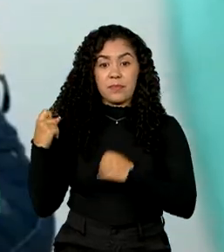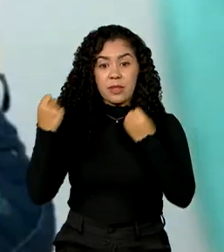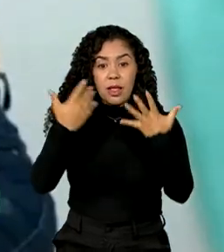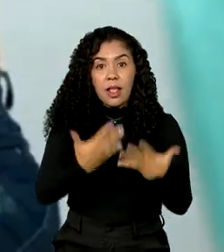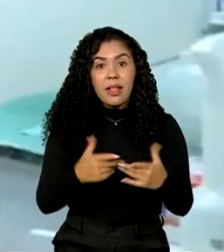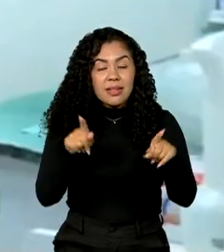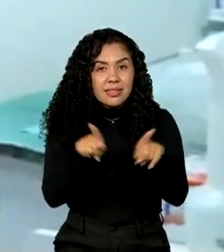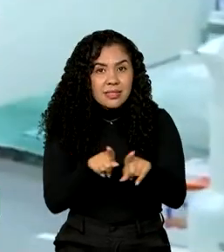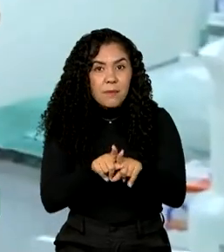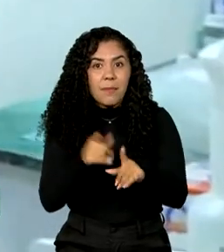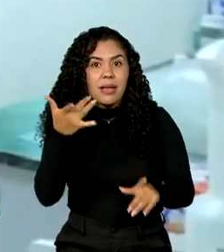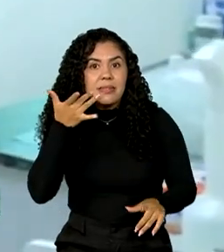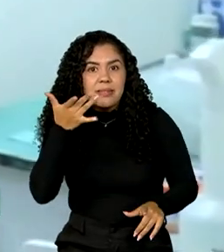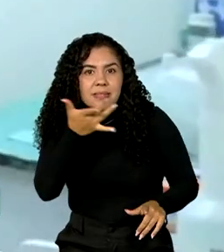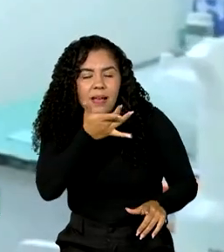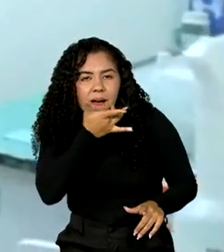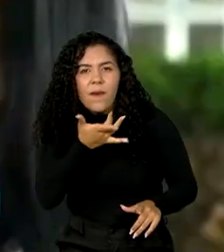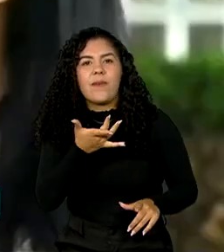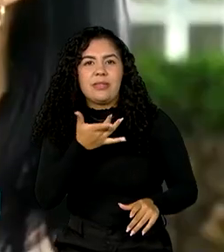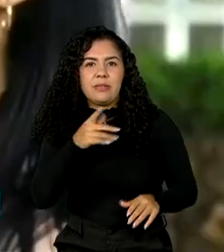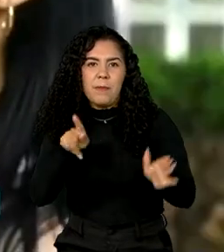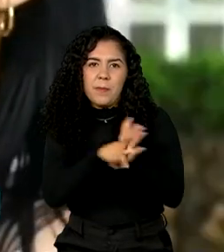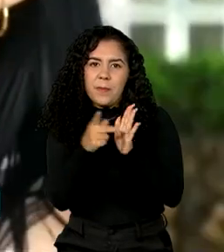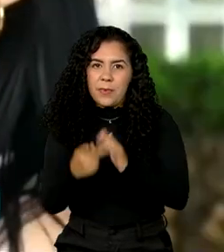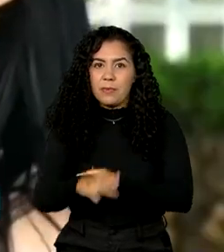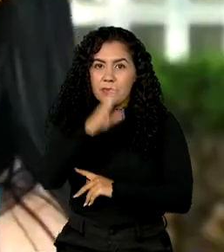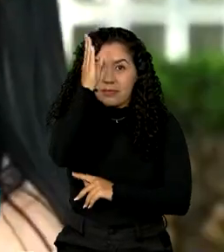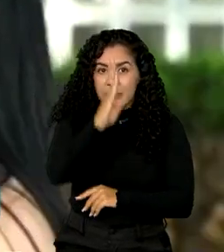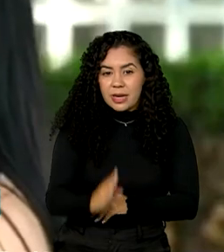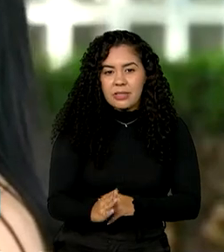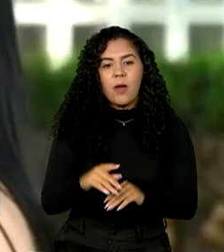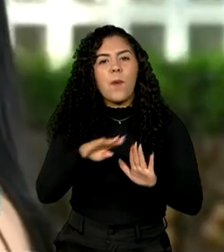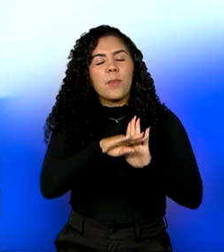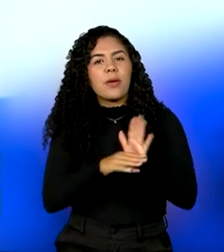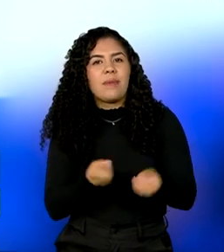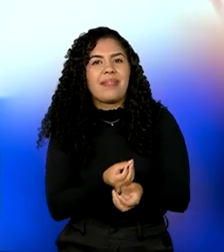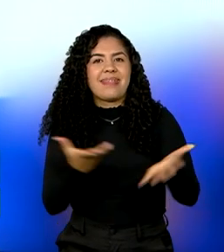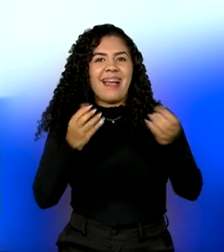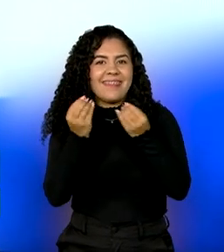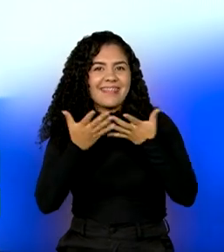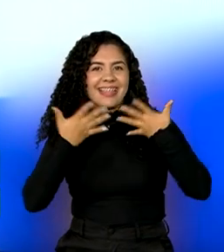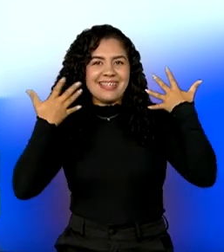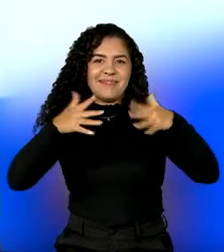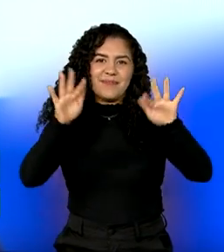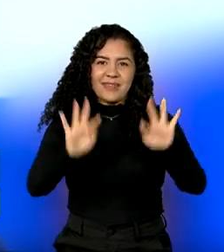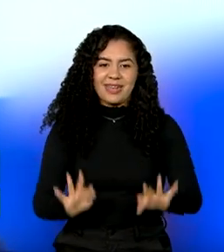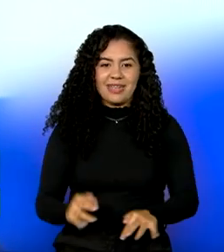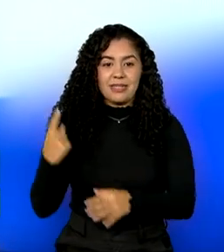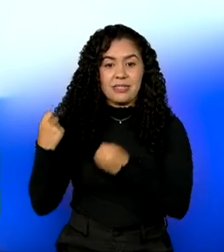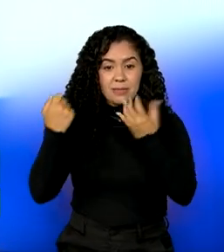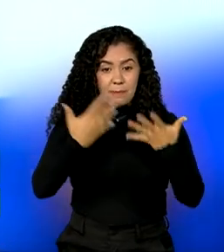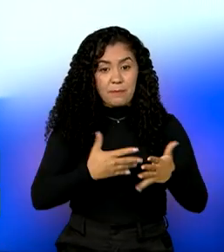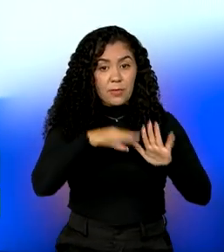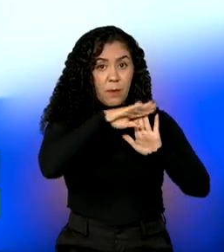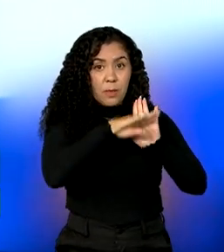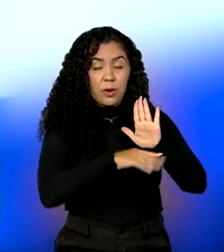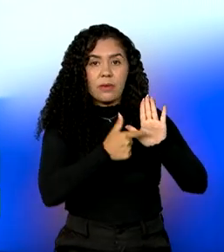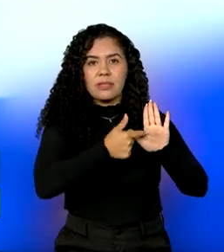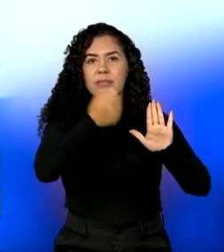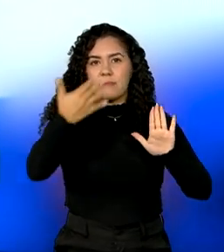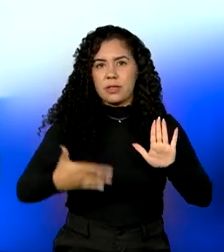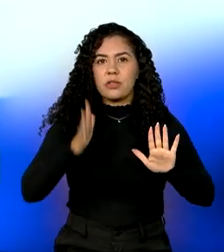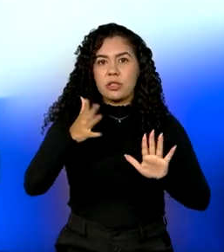cuidar da saúde bucal dos brasileiros, o programa também leva a felicidade. O programa, como já foi colocado aqui, criado